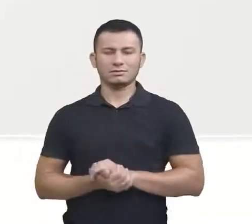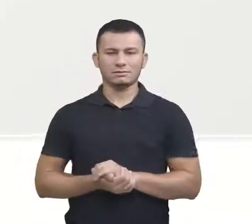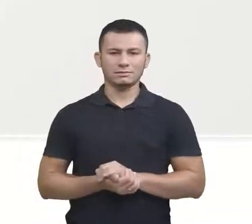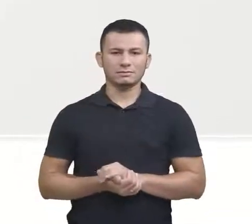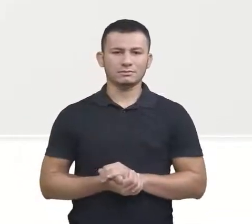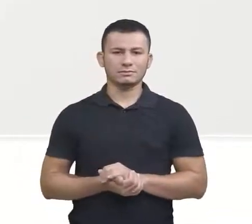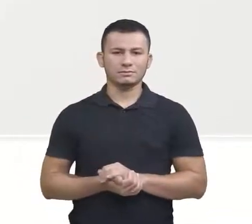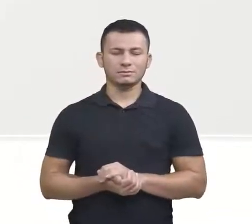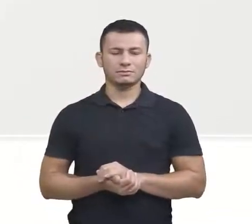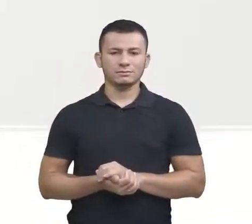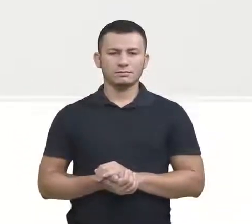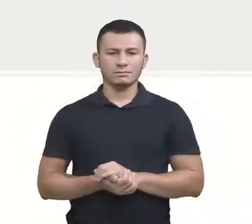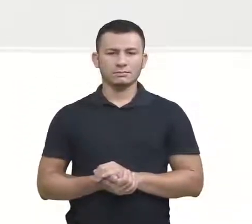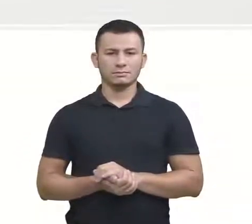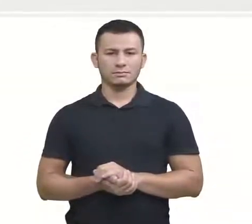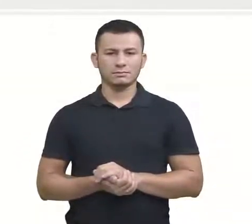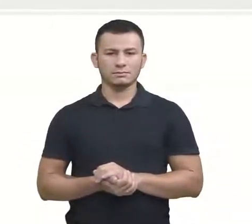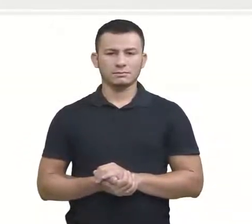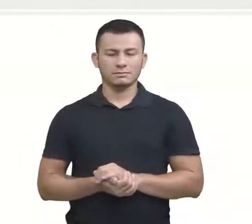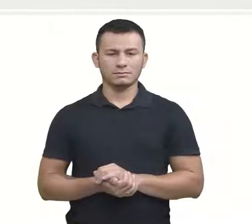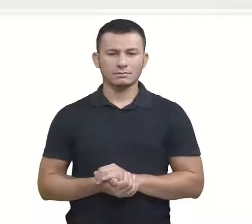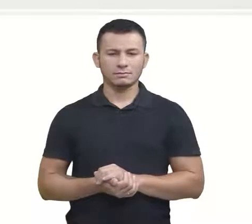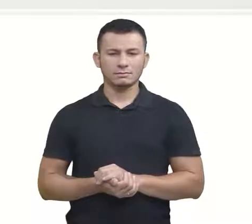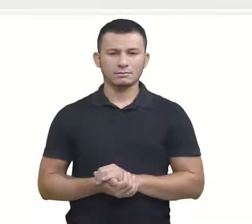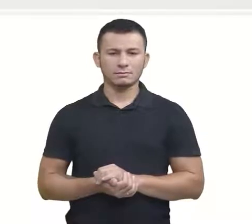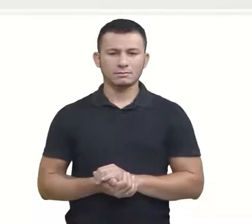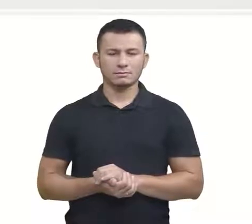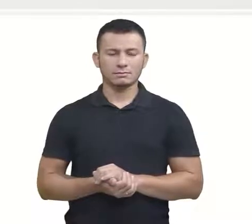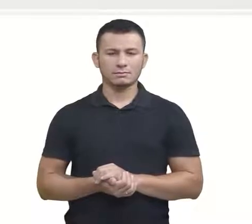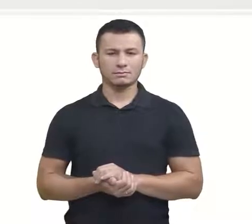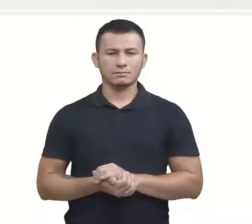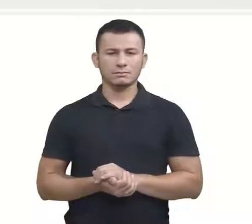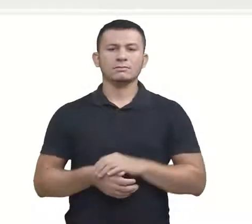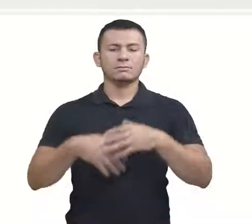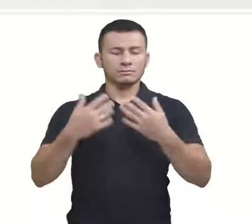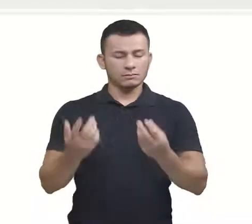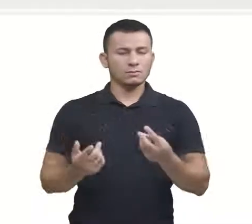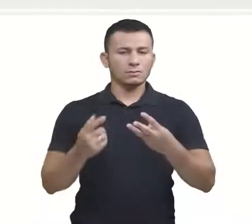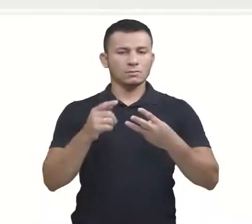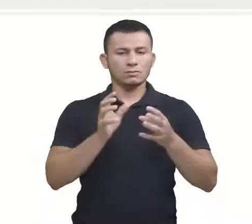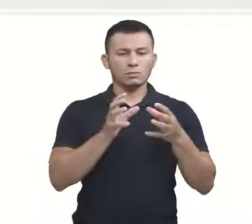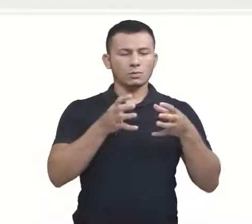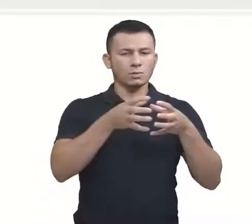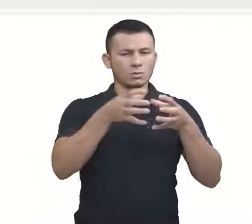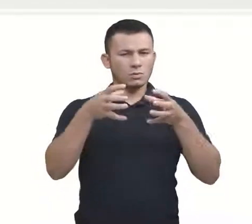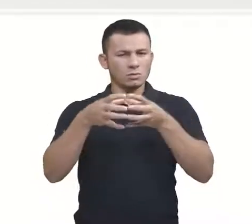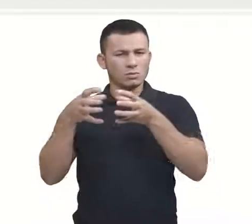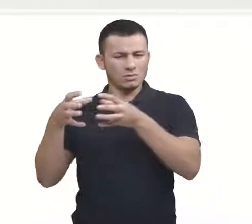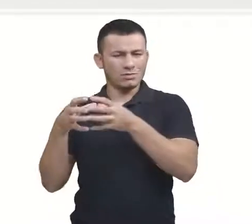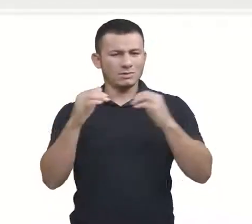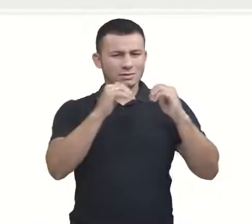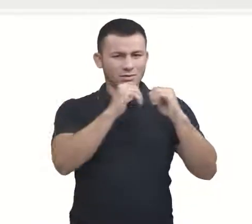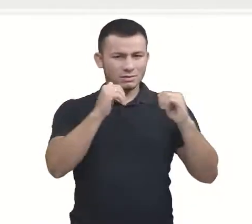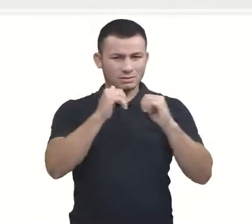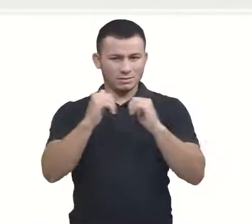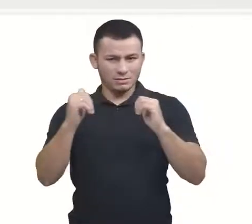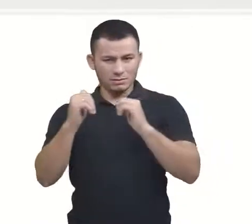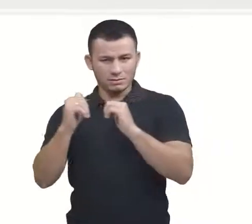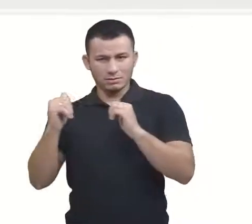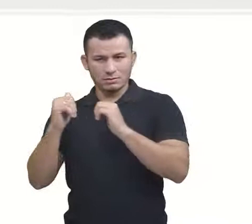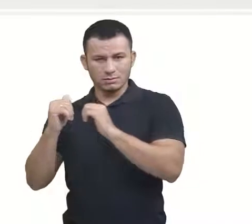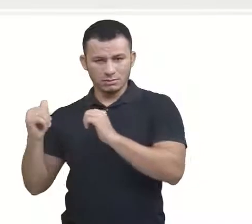fazendo isso nas casinhas separando na